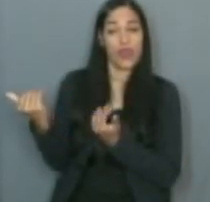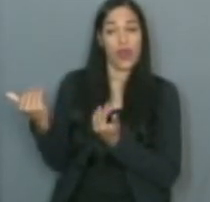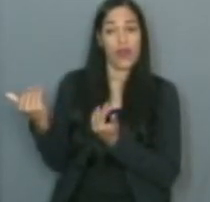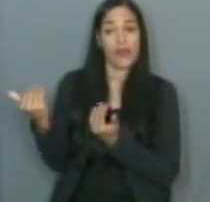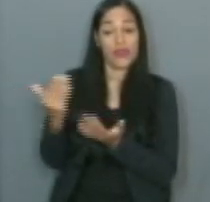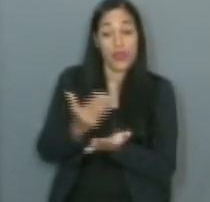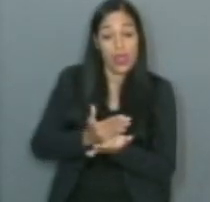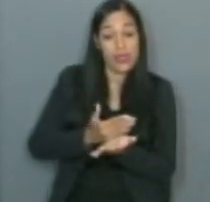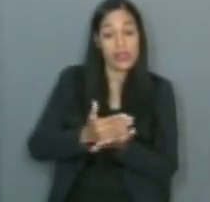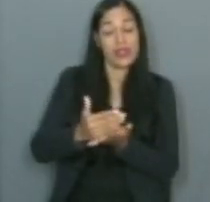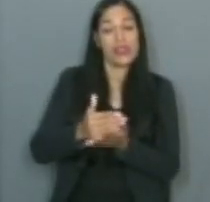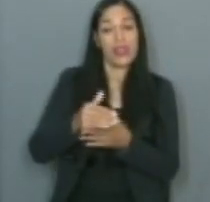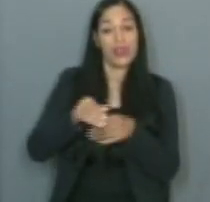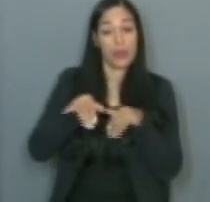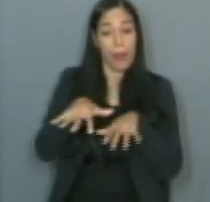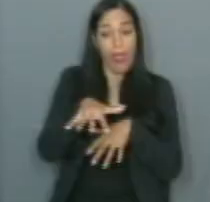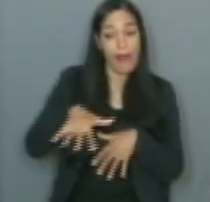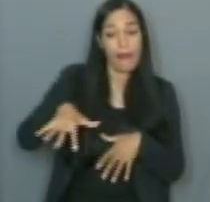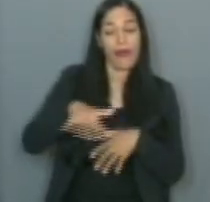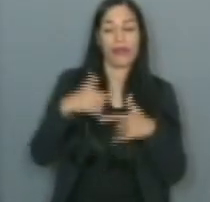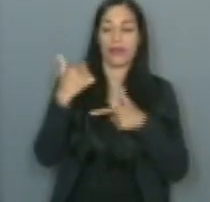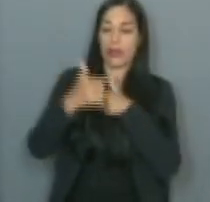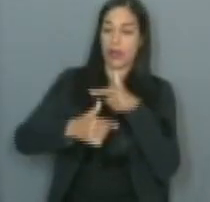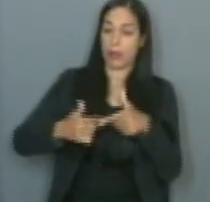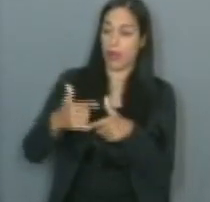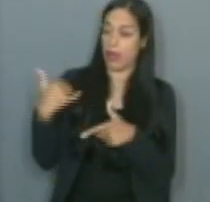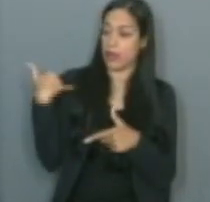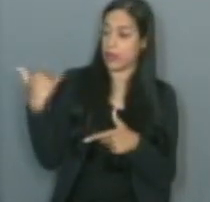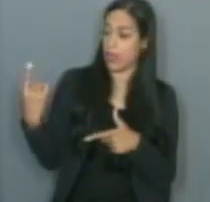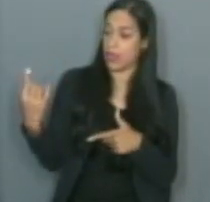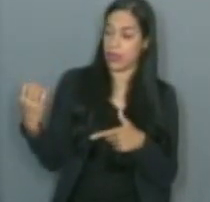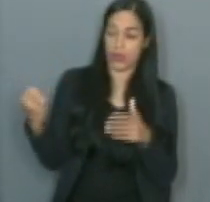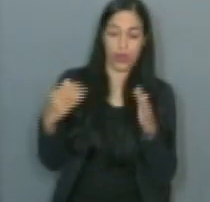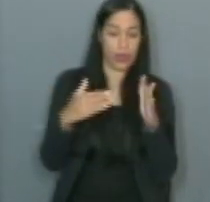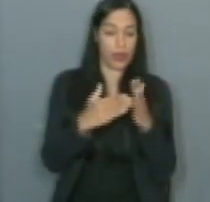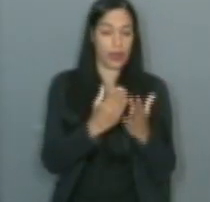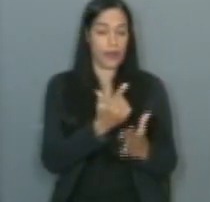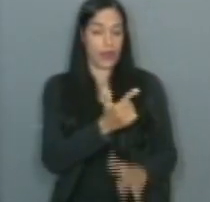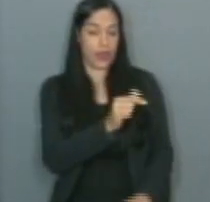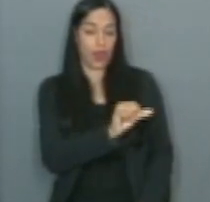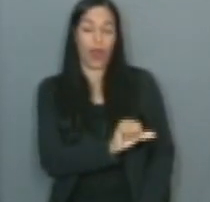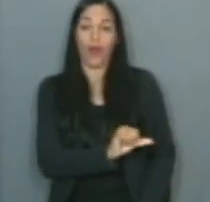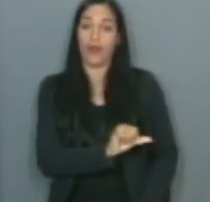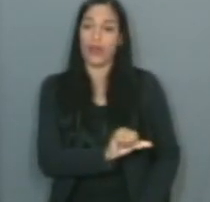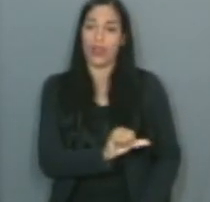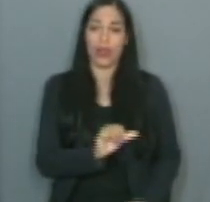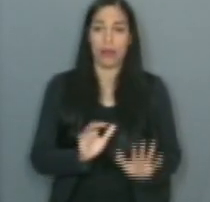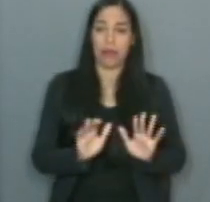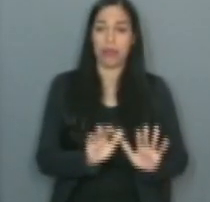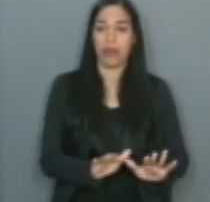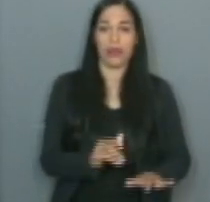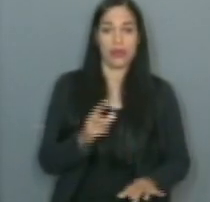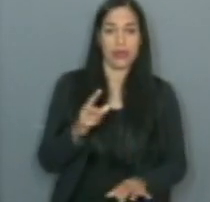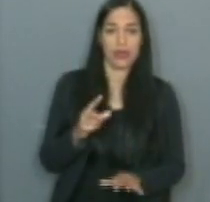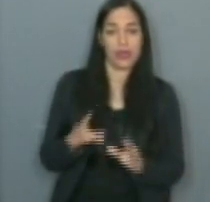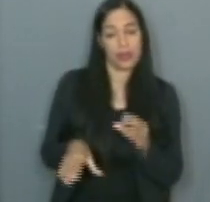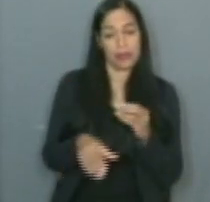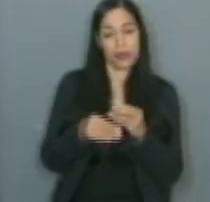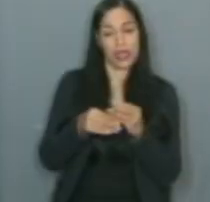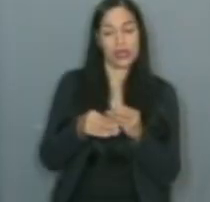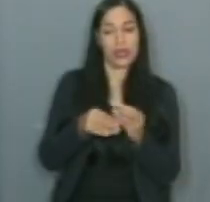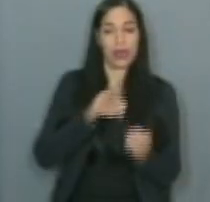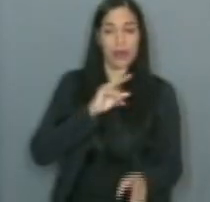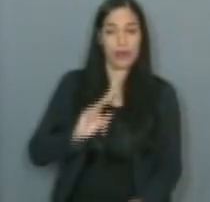estão iniciando no mercado de trabalho de 18 a 29 anos. É rejeitada a minha emenda, mas o